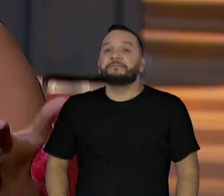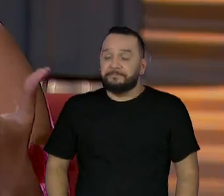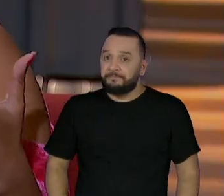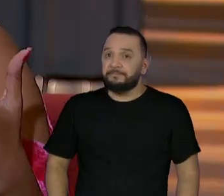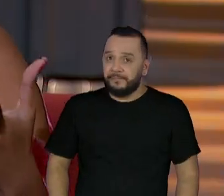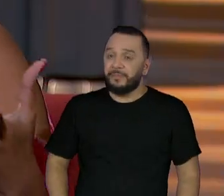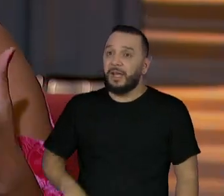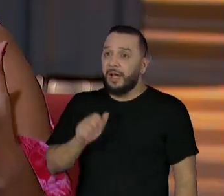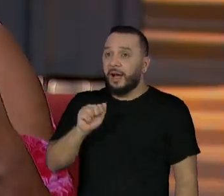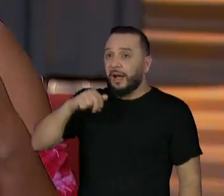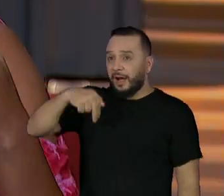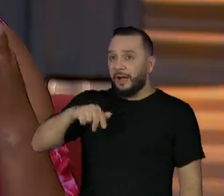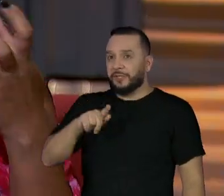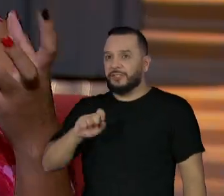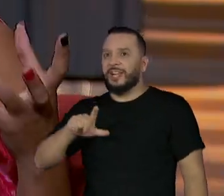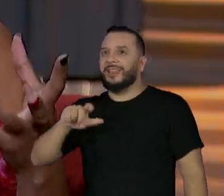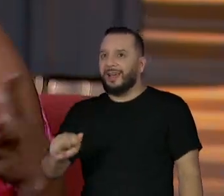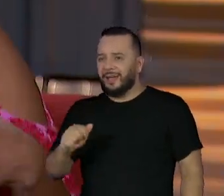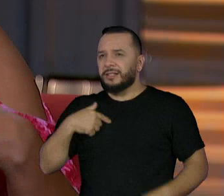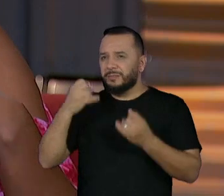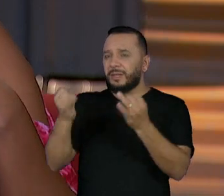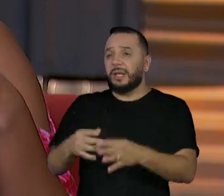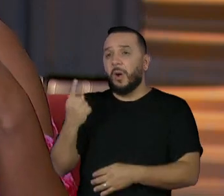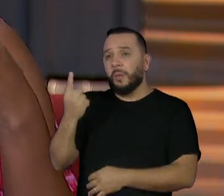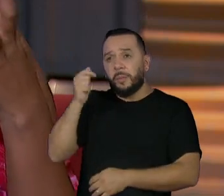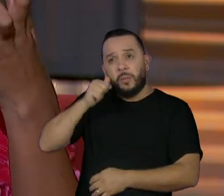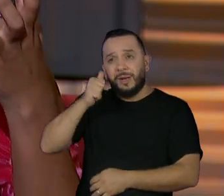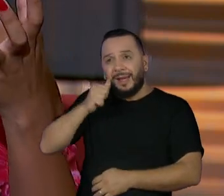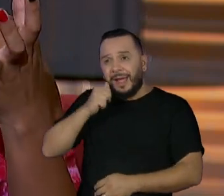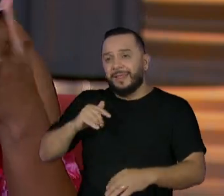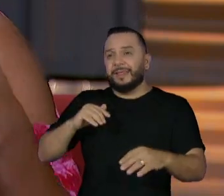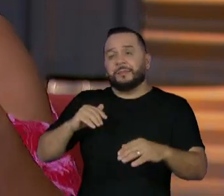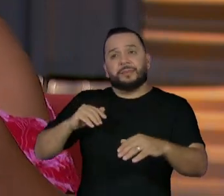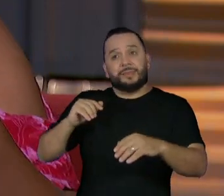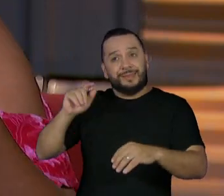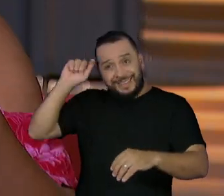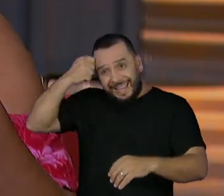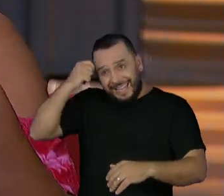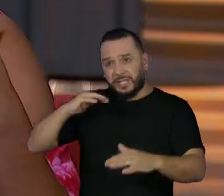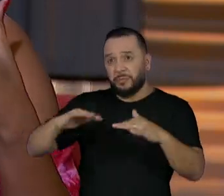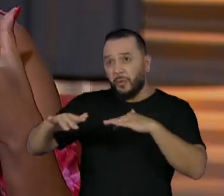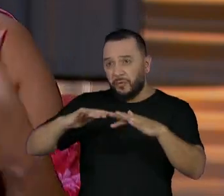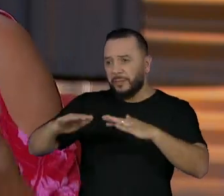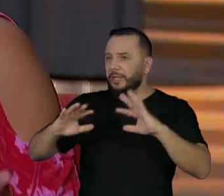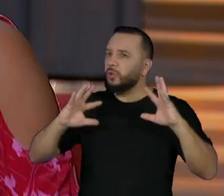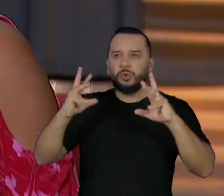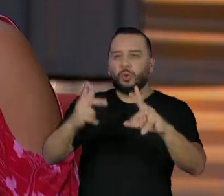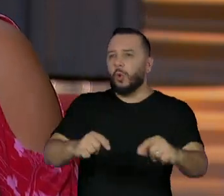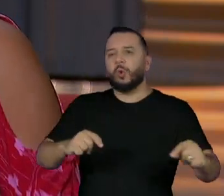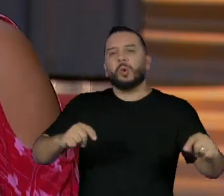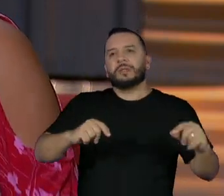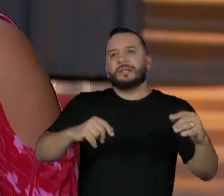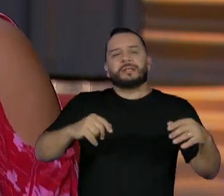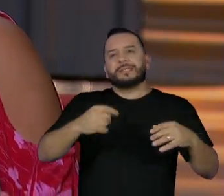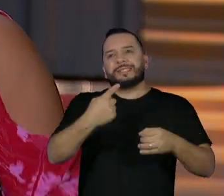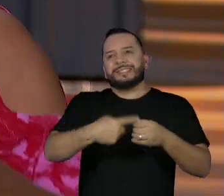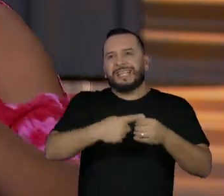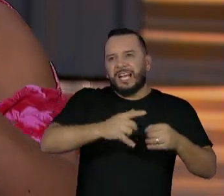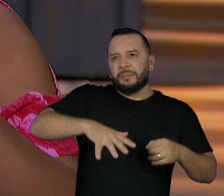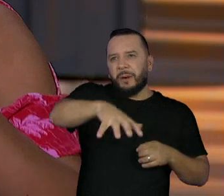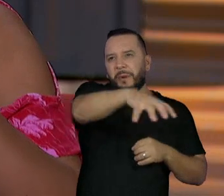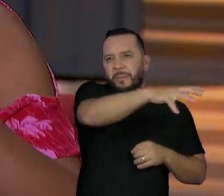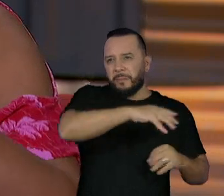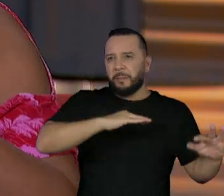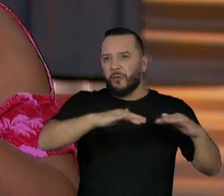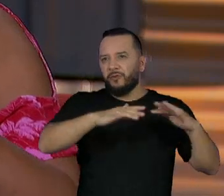tem aquela frase, quando uma mulher negra se movimenta, toda a estrutura da sociedade se movimenta com ela. E isso de fato acontece. Porque quando a